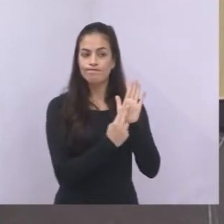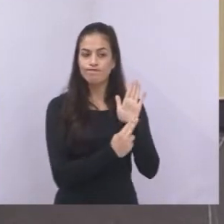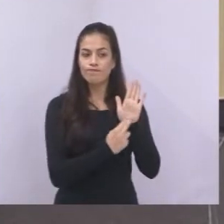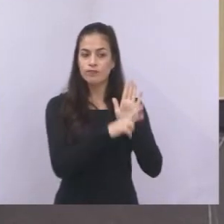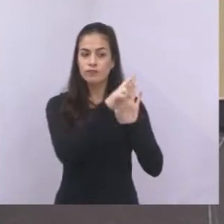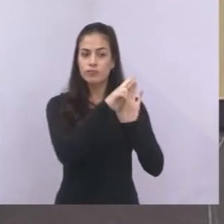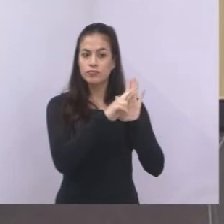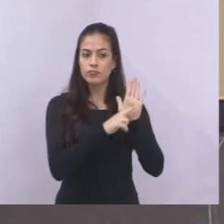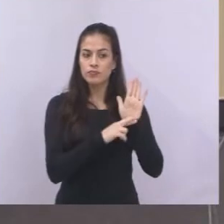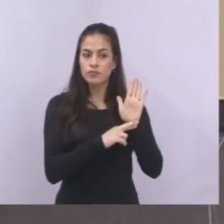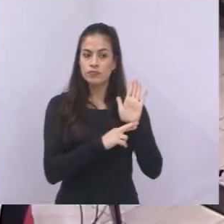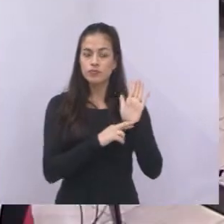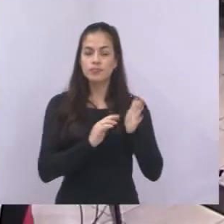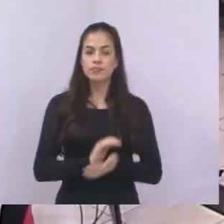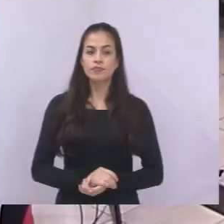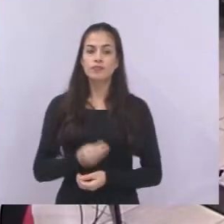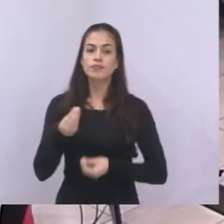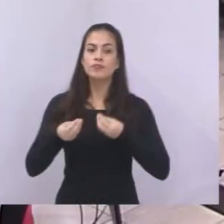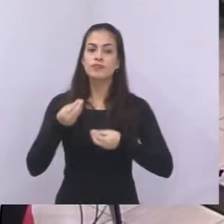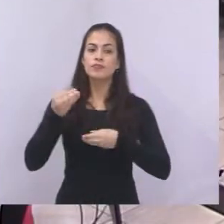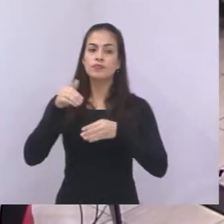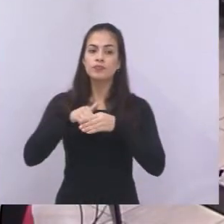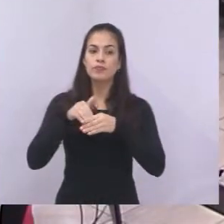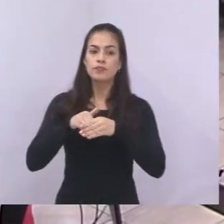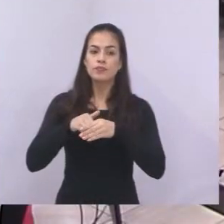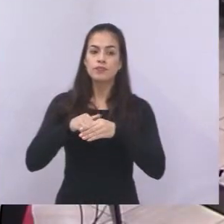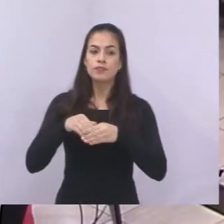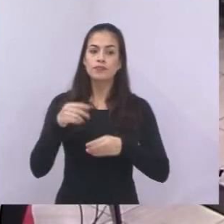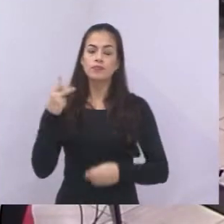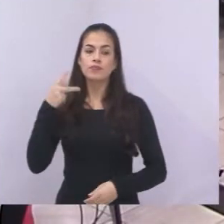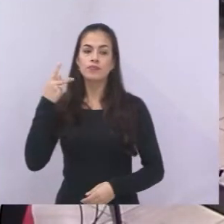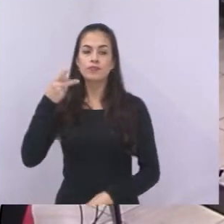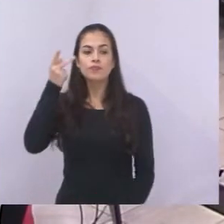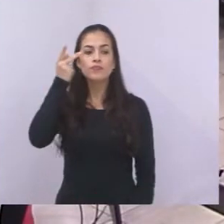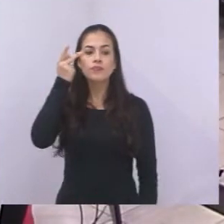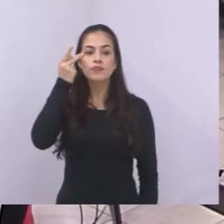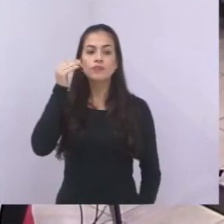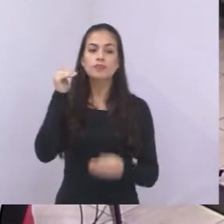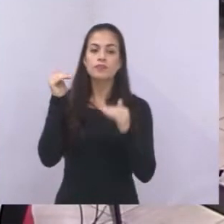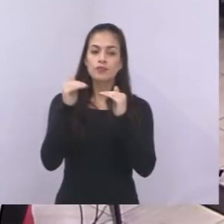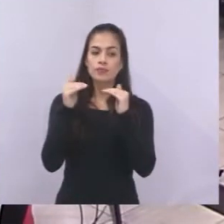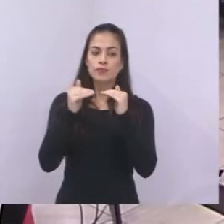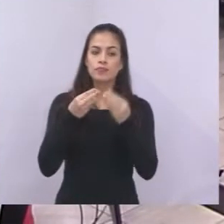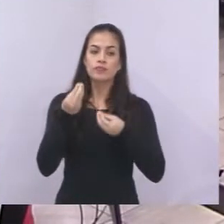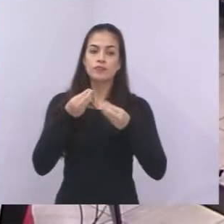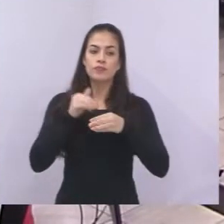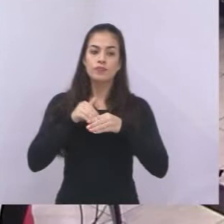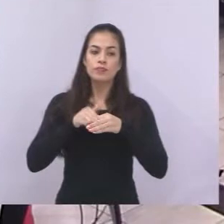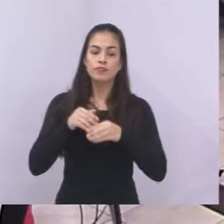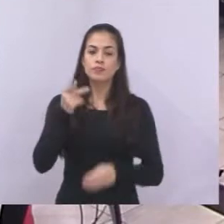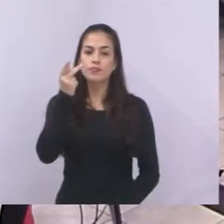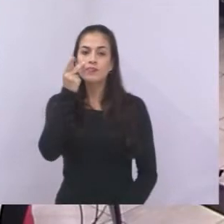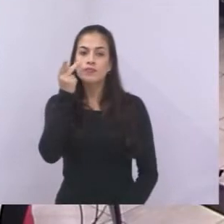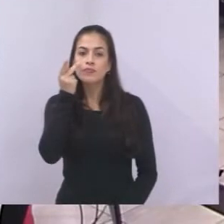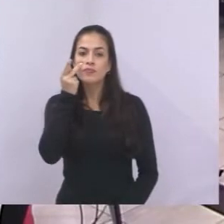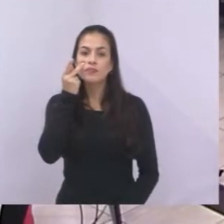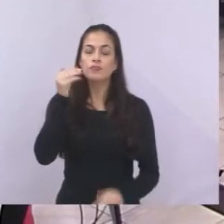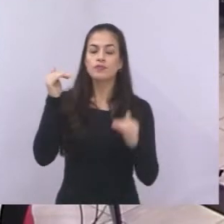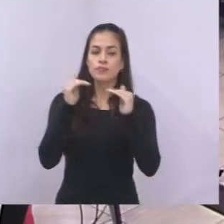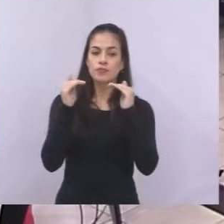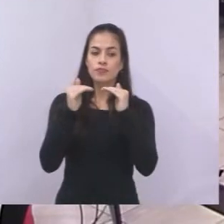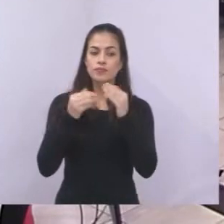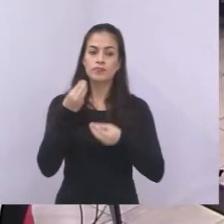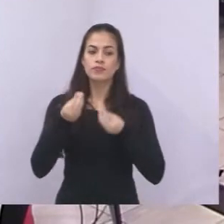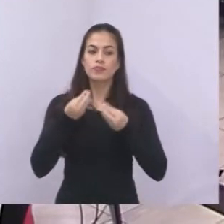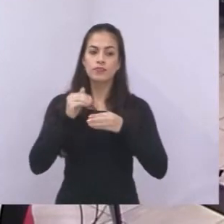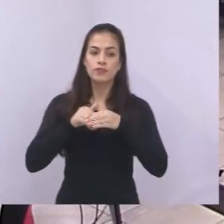regimental. Como vota o vereador Paulino do Esporte? Favorável. Como vota o vereador Paulino dos Condutores? Favorável.